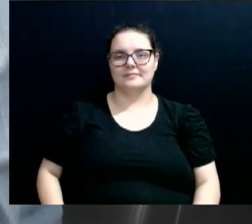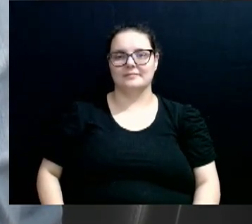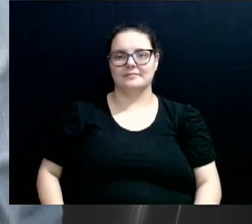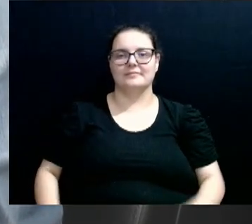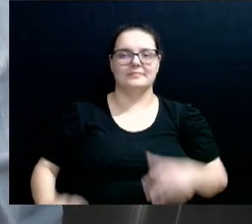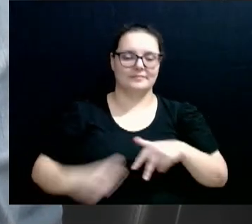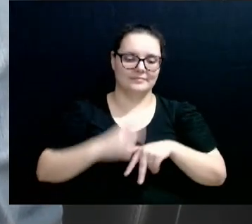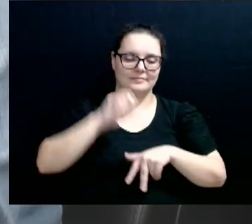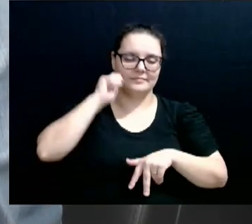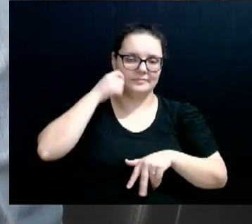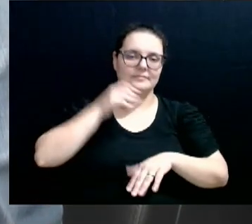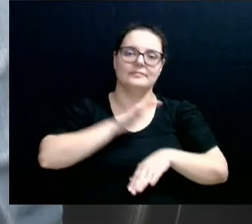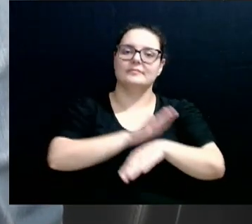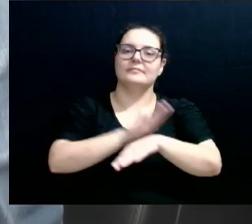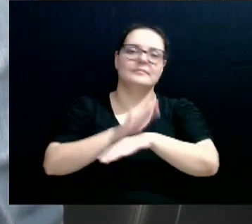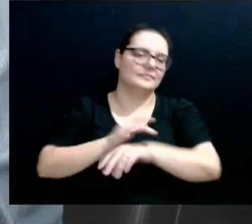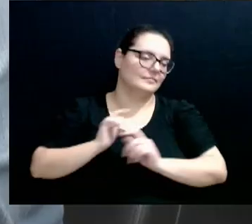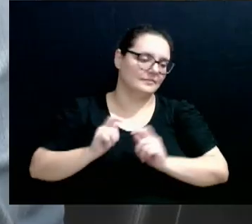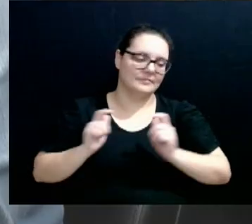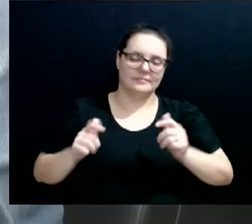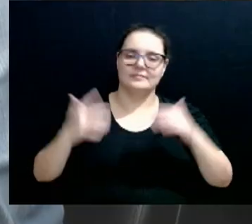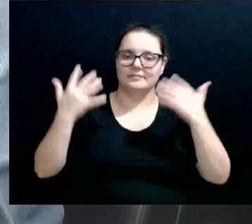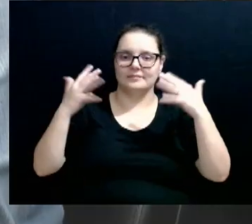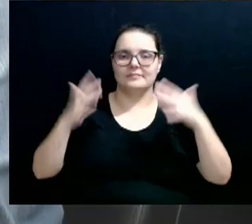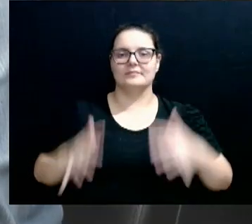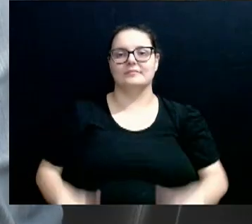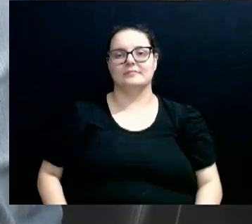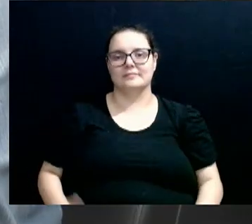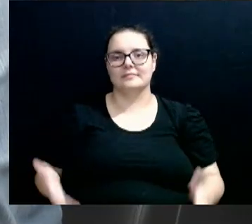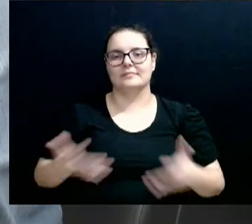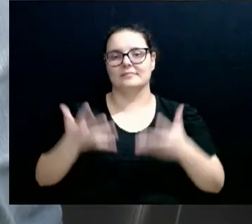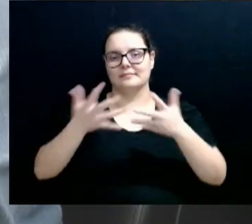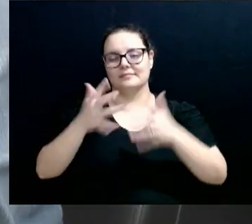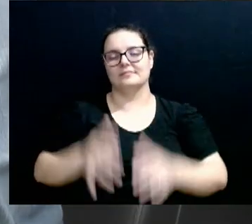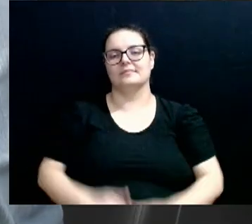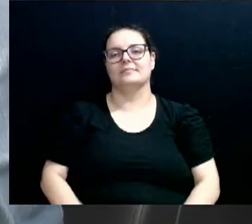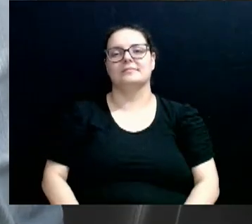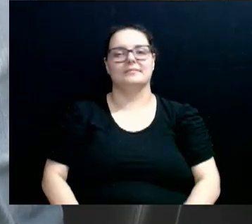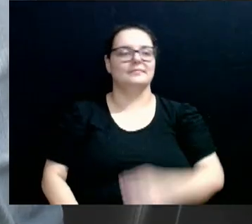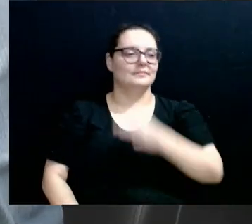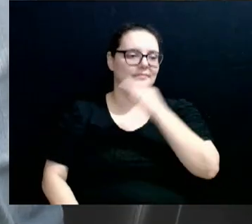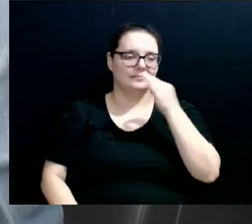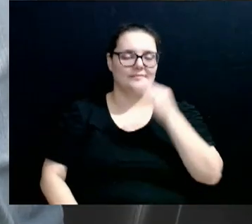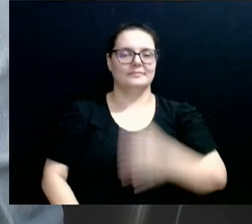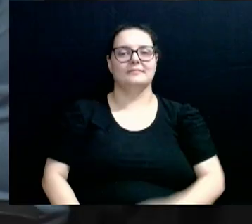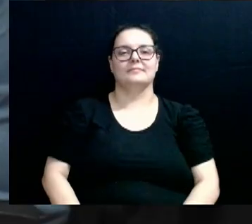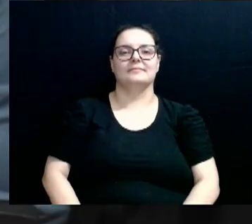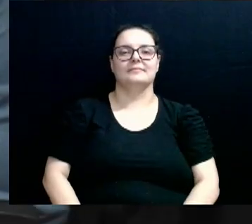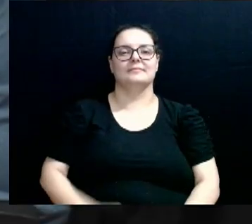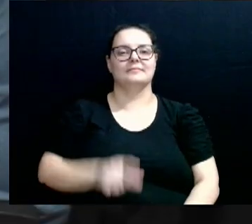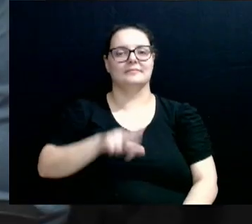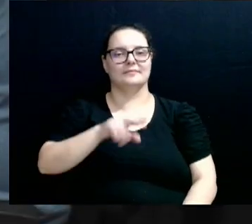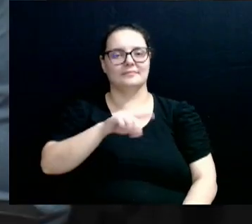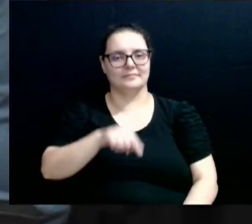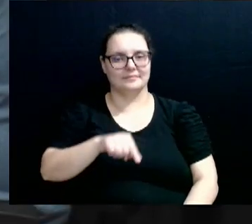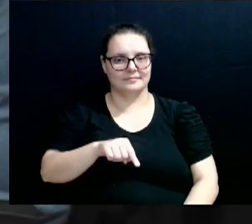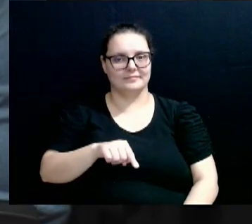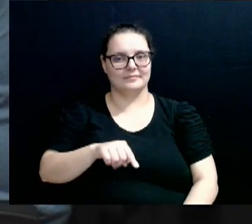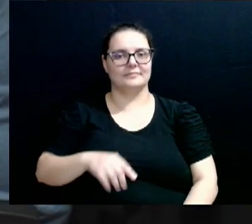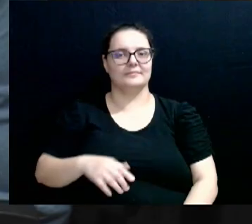contribuir muito, cara. Parabéns aí pela iniciativa. Perfeito. Luiz, foi uma conversa